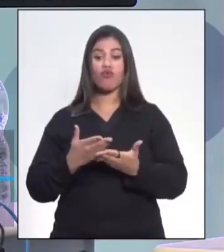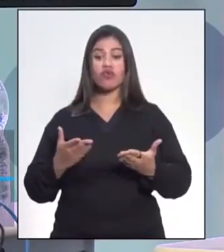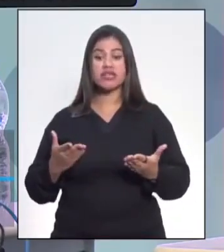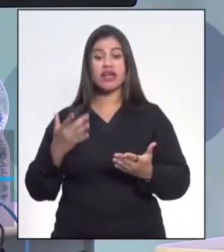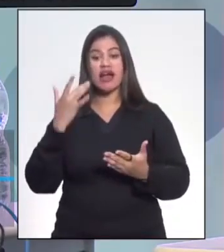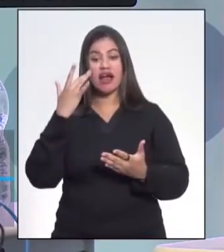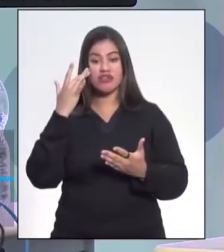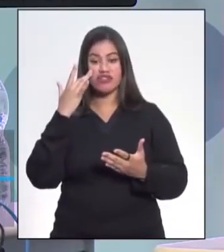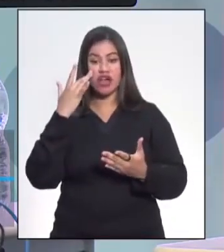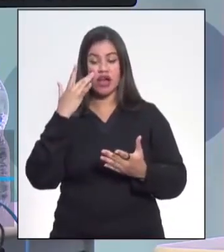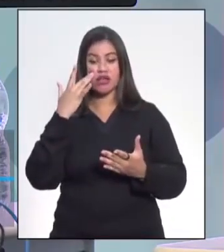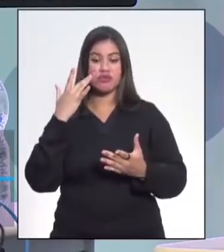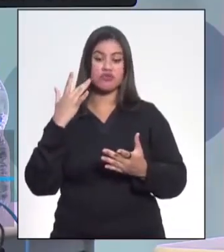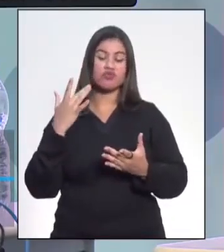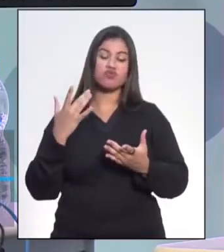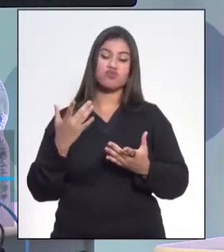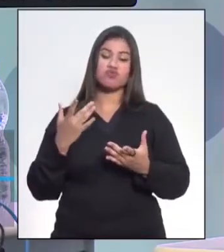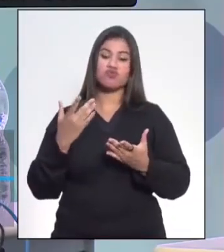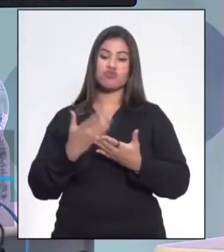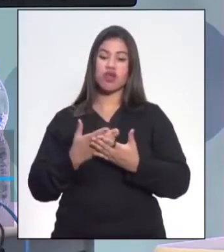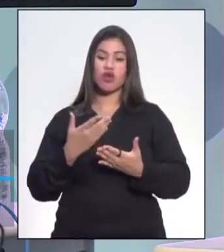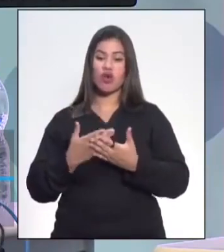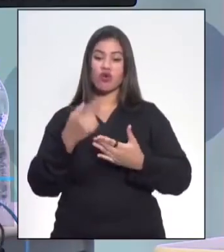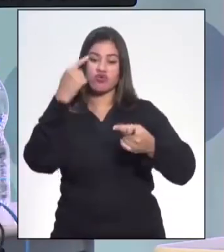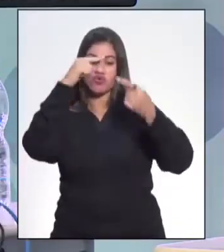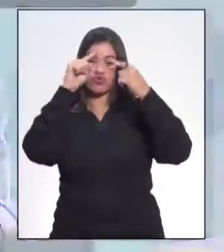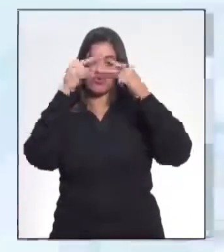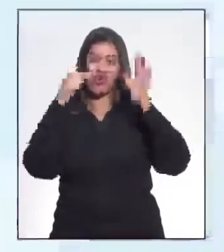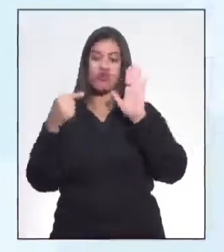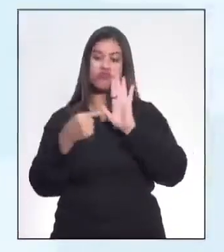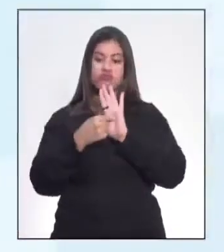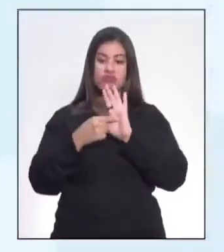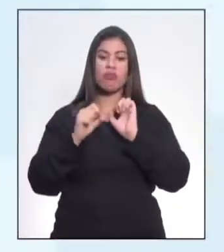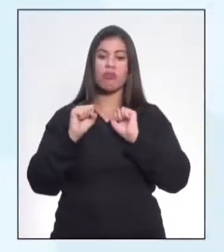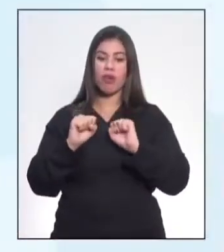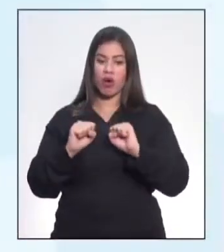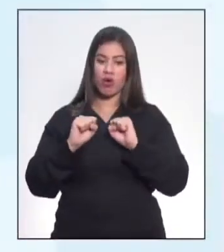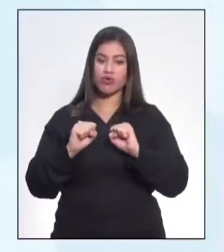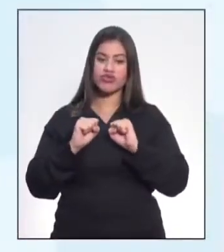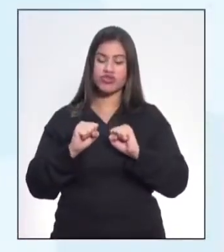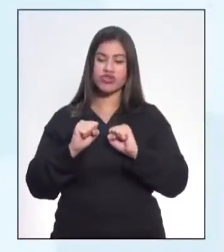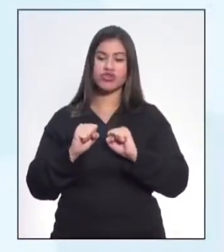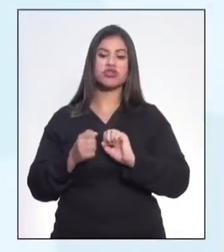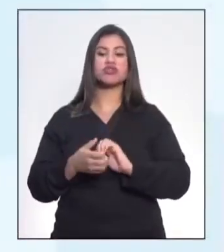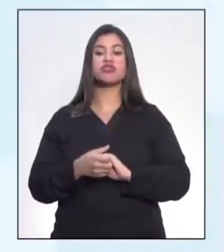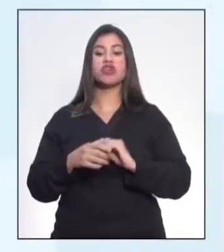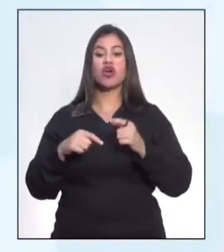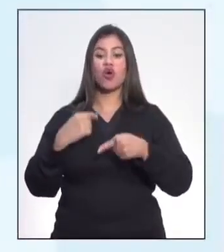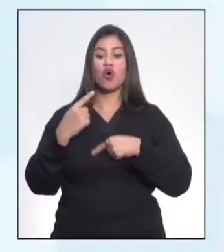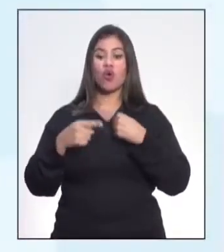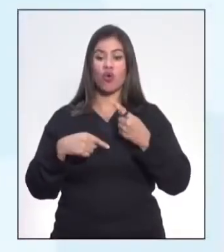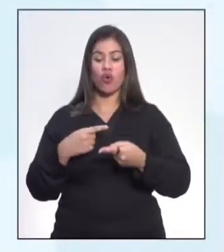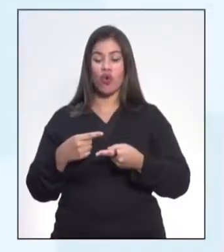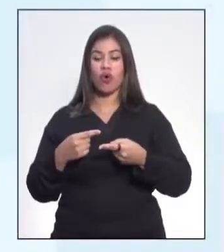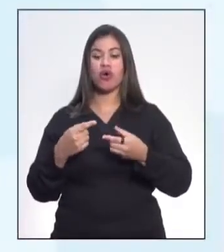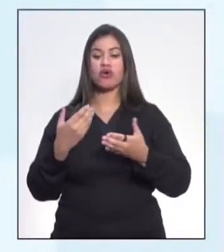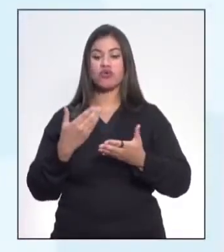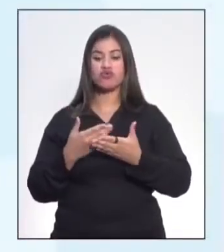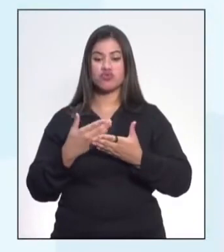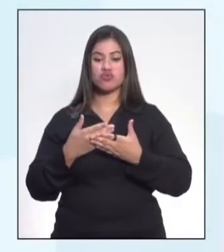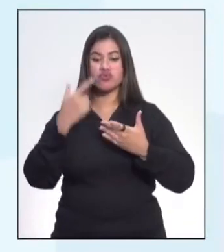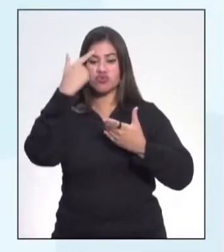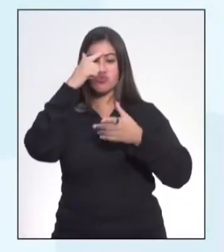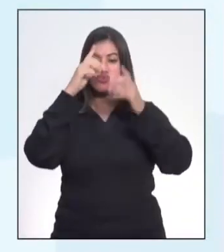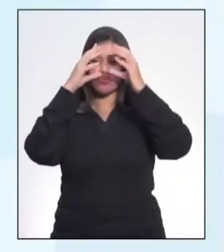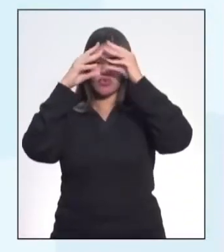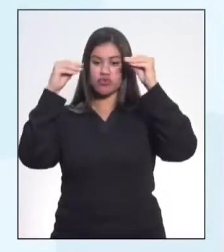da aula? O que vocês, se ficou alguma dúvida, pontuou para a gente essa dúvida, para a gente poder, na próxima aula, sanar a dúvida de